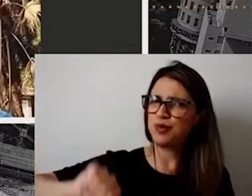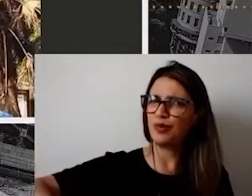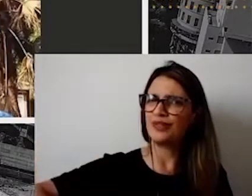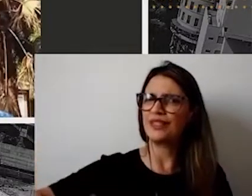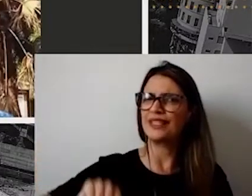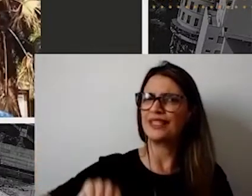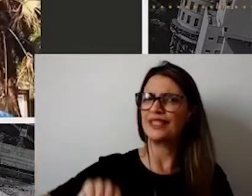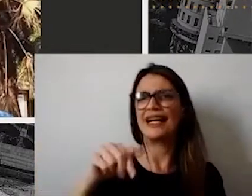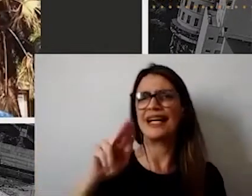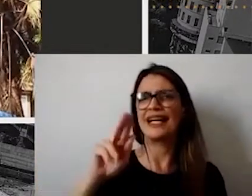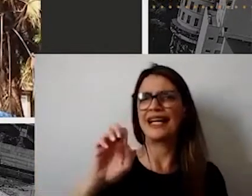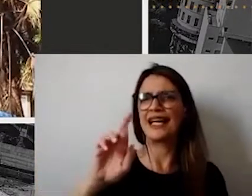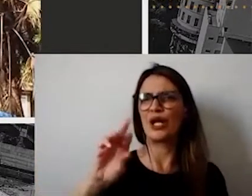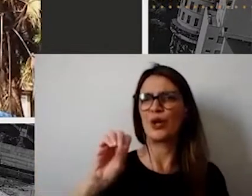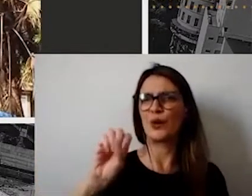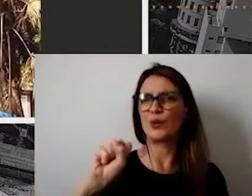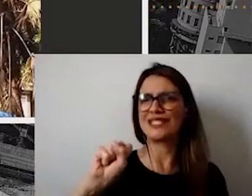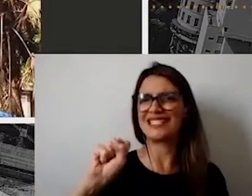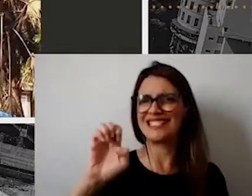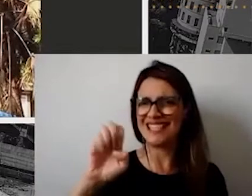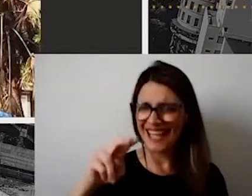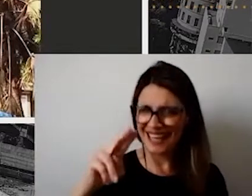É isso mesmo. A gente,